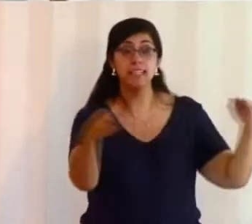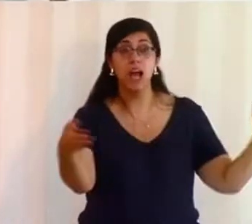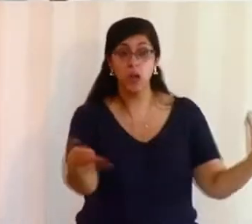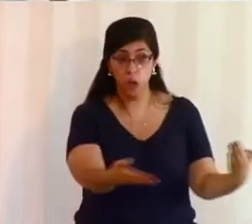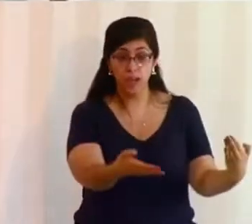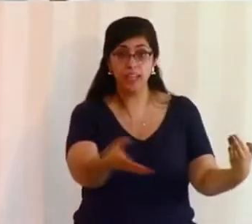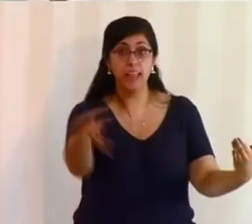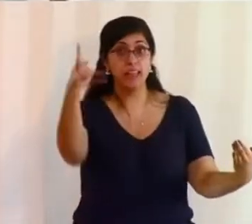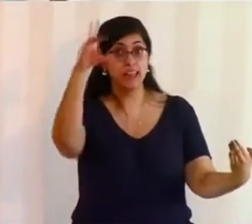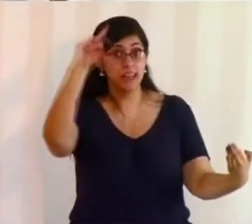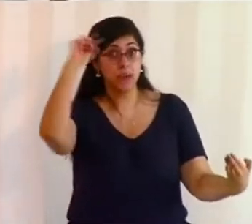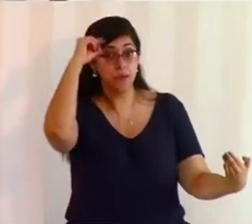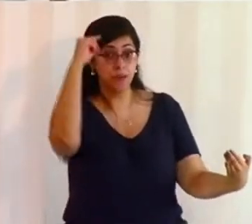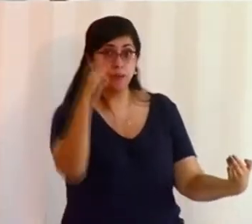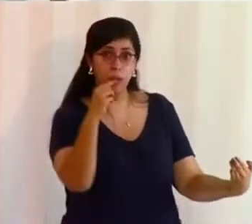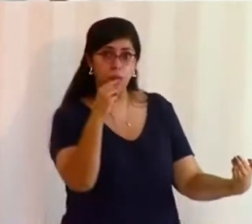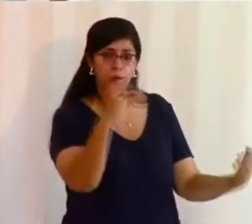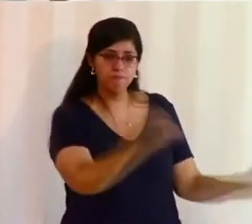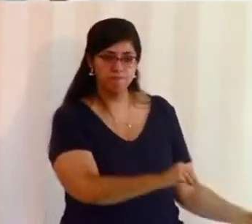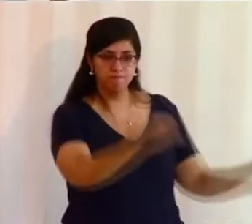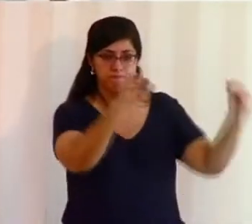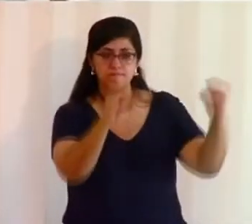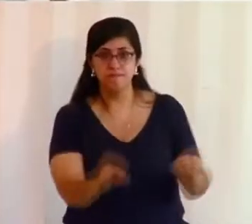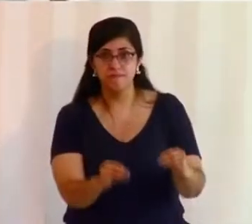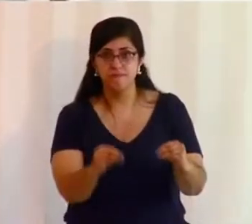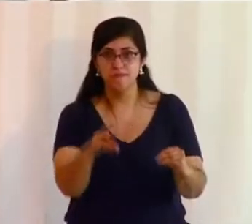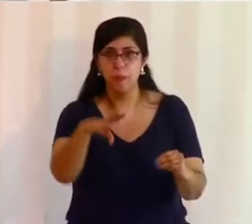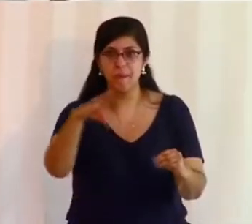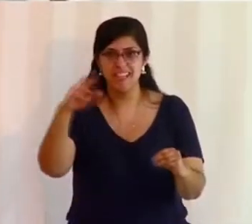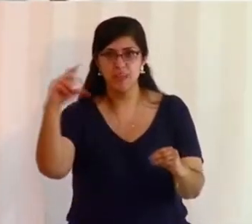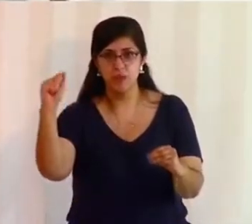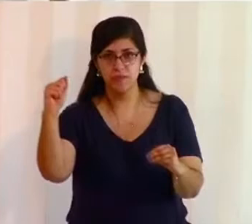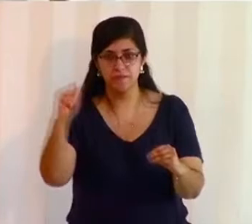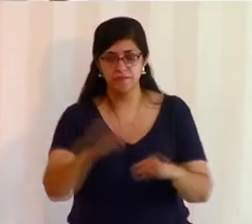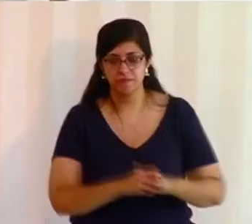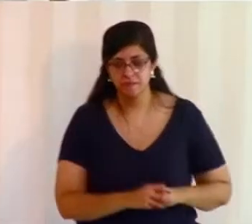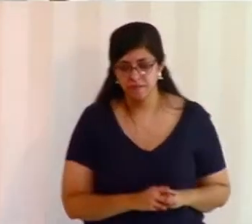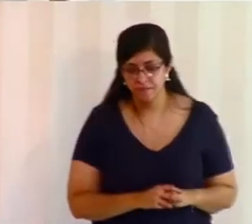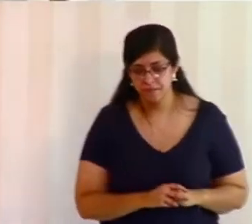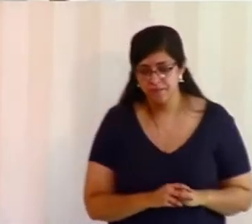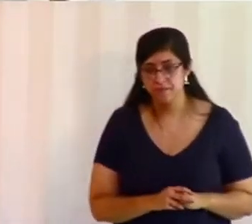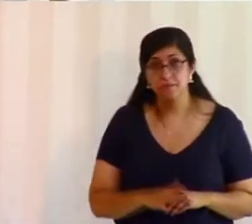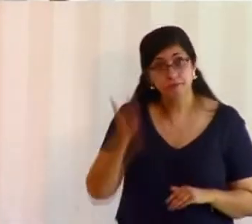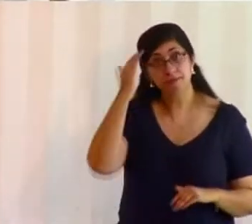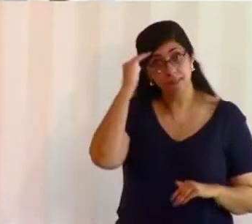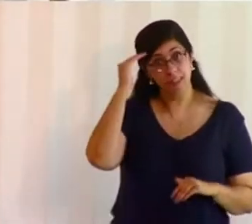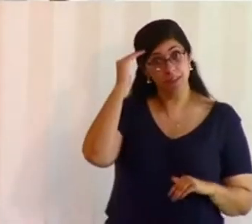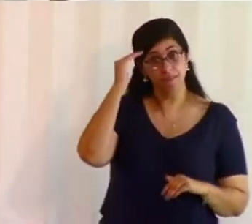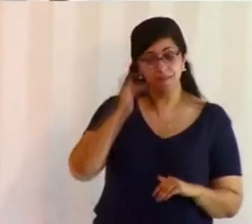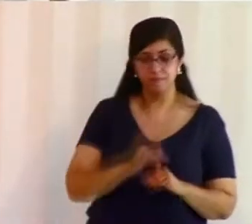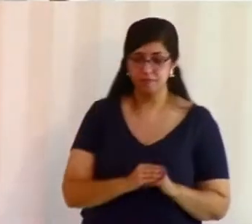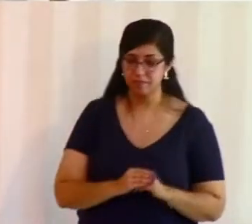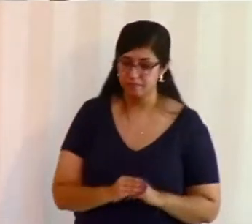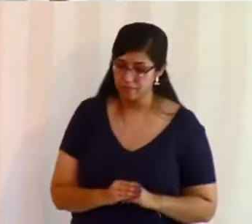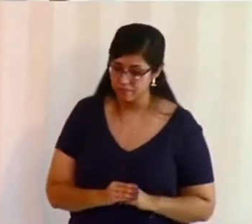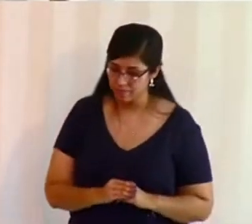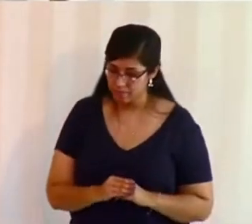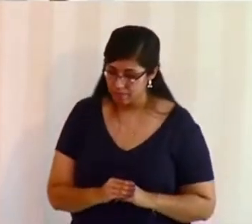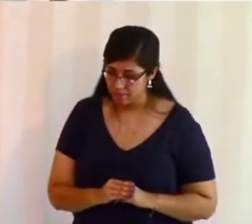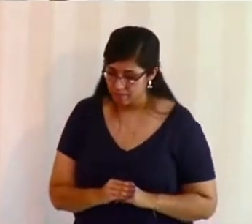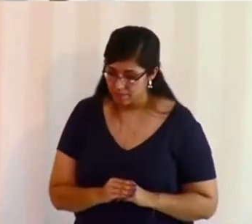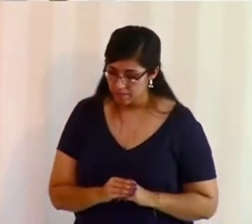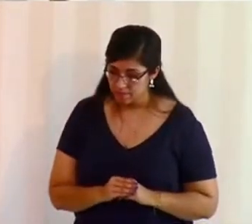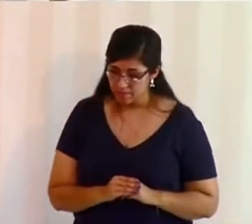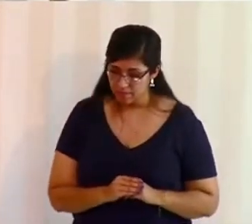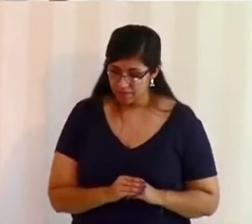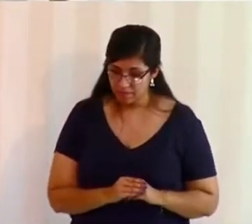Paulo, nesta caminhada, no início da segunda viagem missionária, Deus queria que Paulo pregasse o Evangelho na Macedônia.